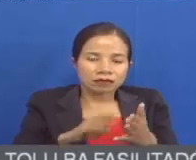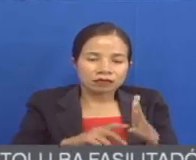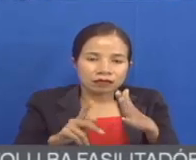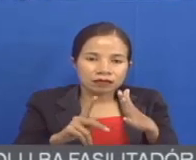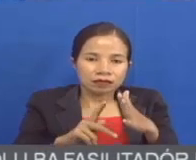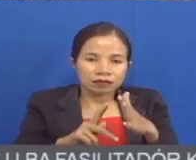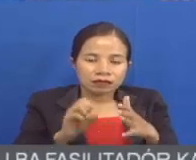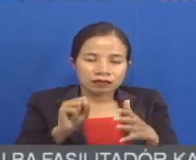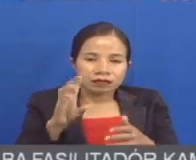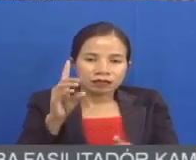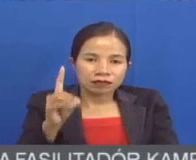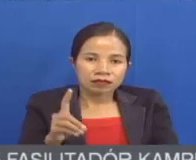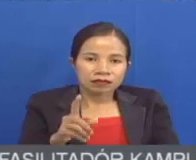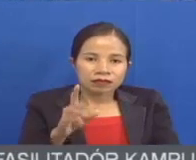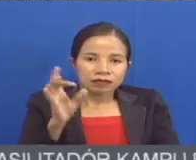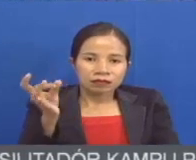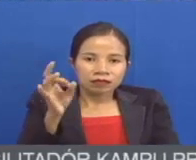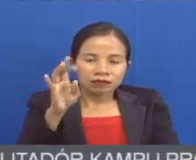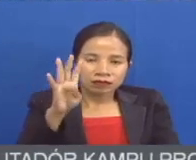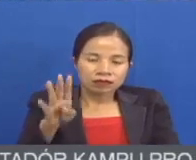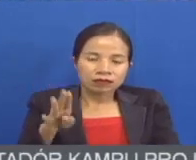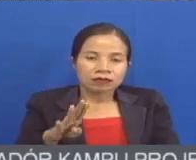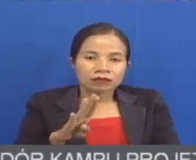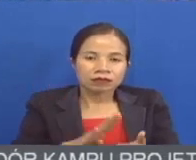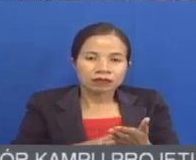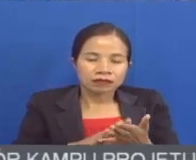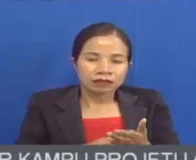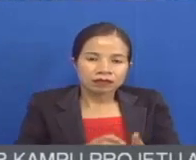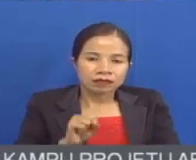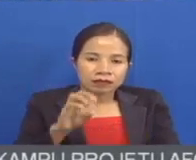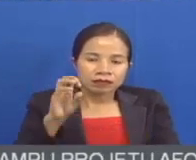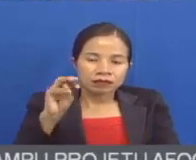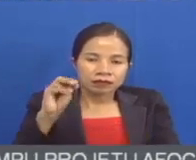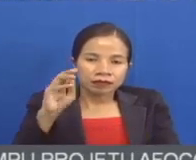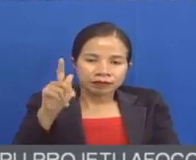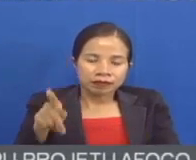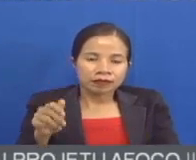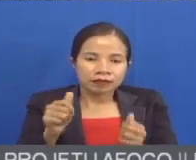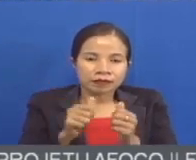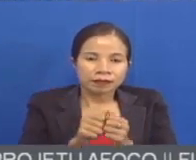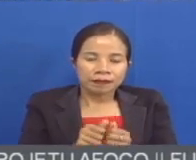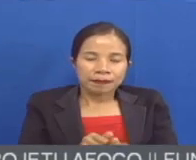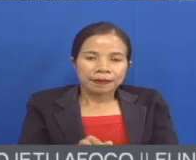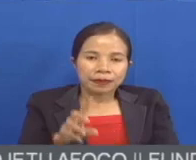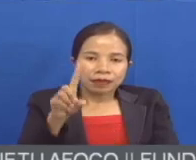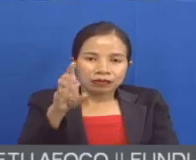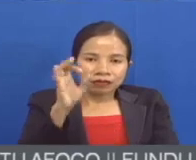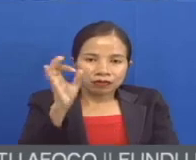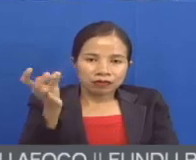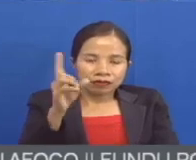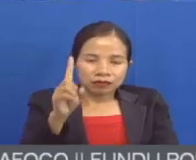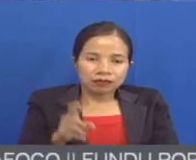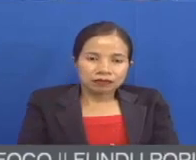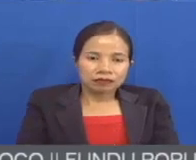nulo recin hat, ensino básico, hahu primeiro ciclo. No terceiro ciclo, hamoto katusida walu nulo resing ida.